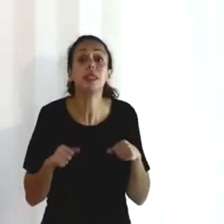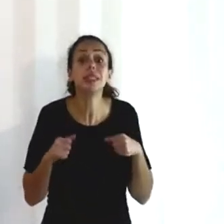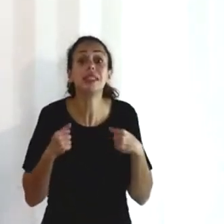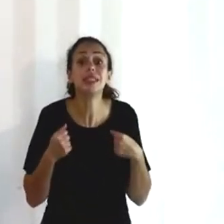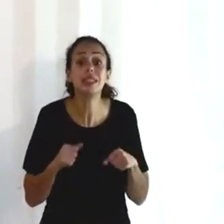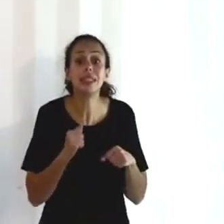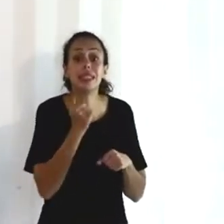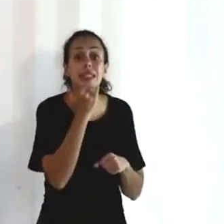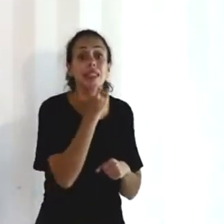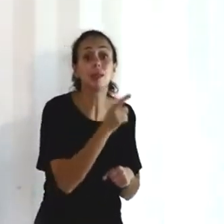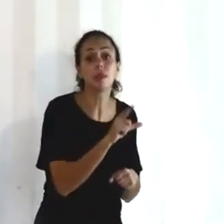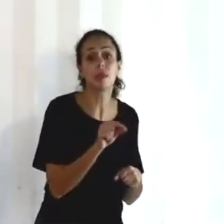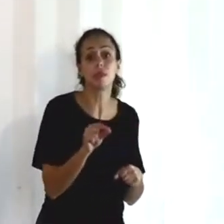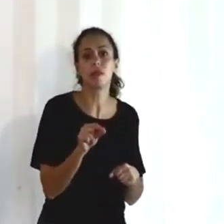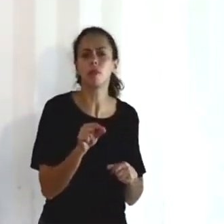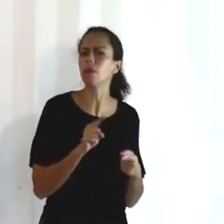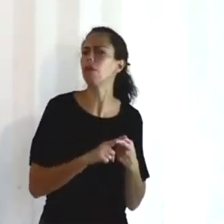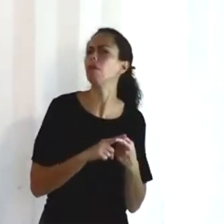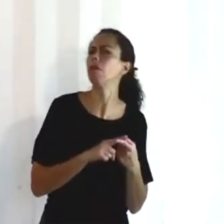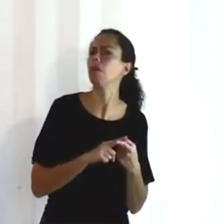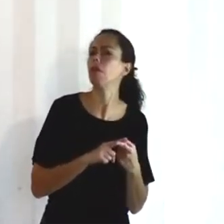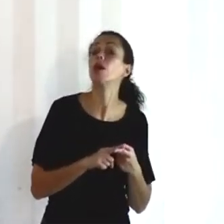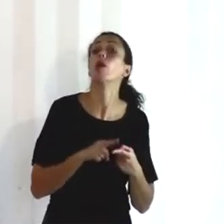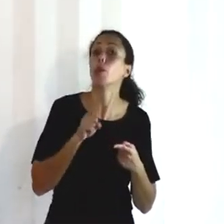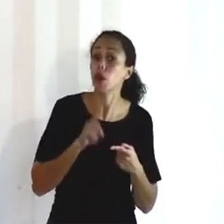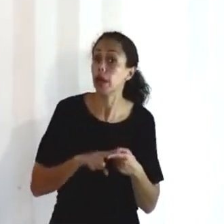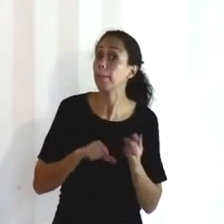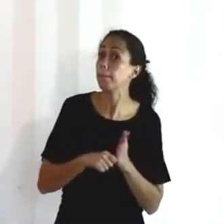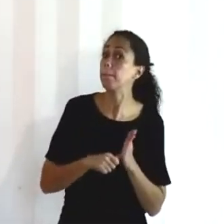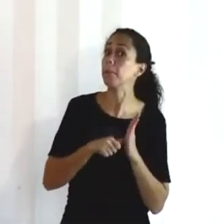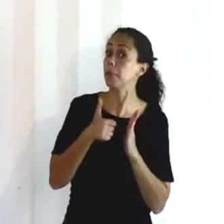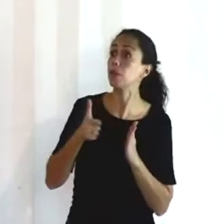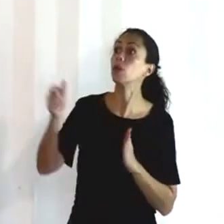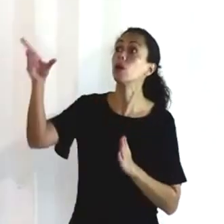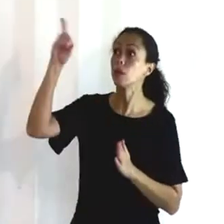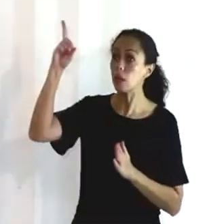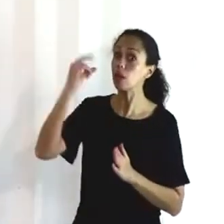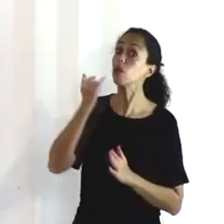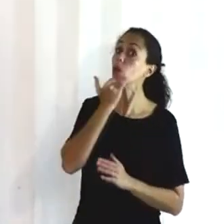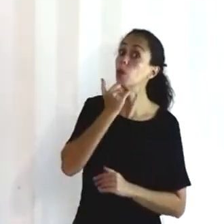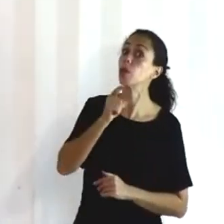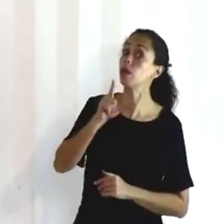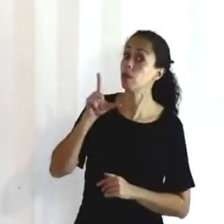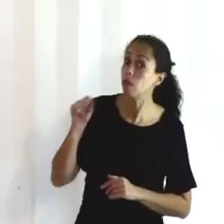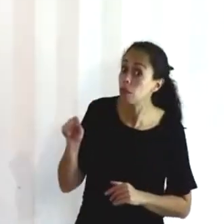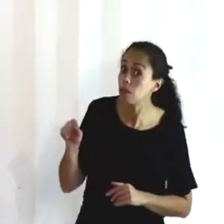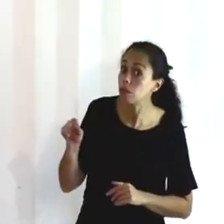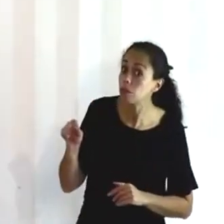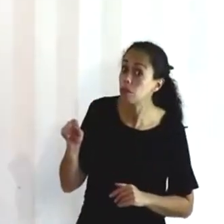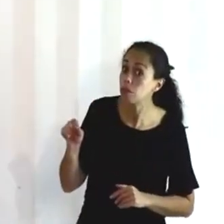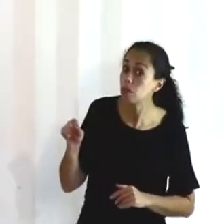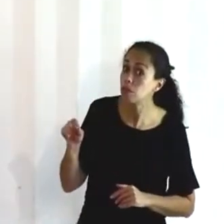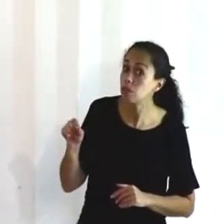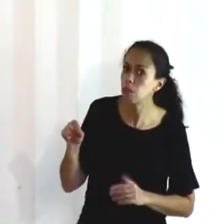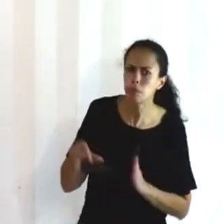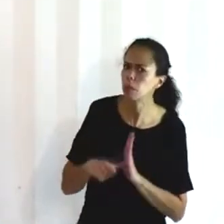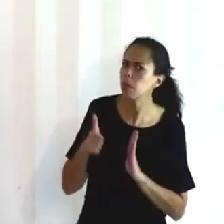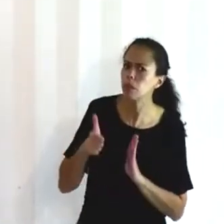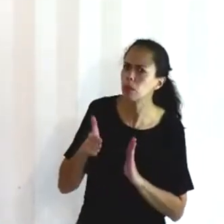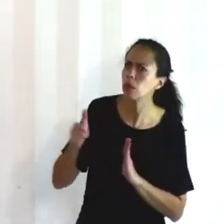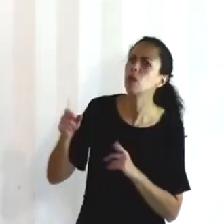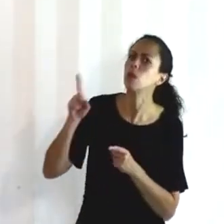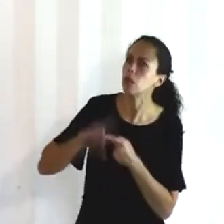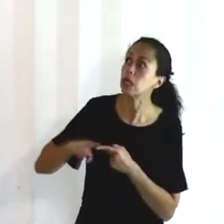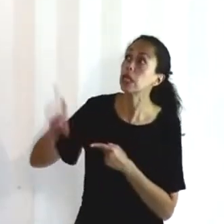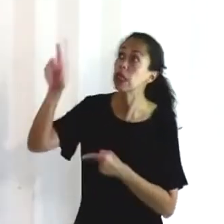primeiro, porque somos perdoados. E depois, segundo o que o presbítero Adonias leu na oração do Pai Nosso, a